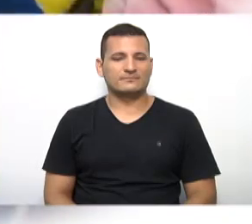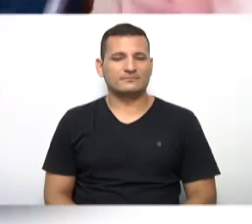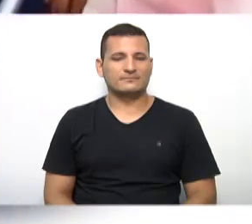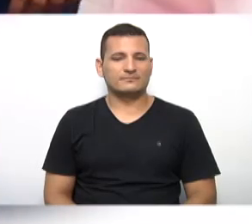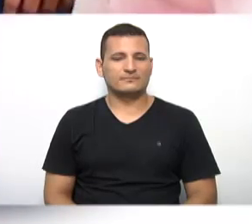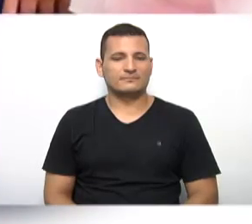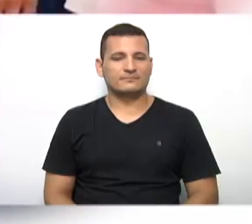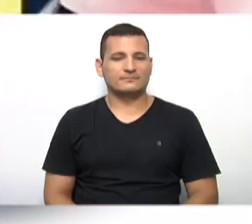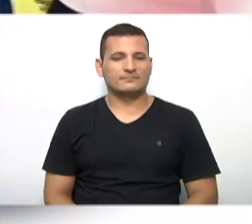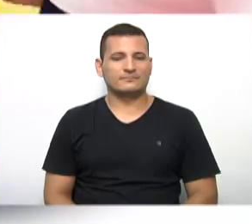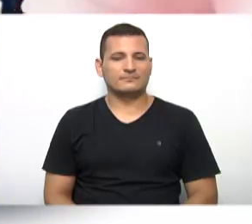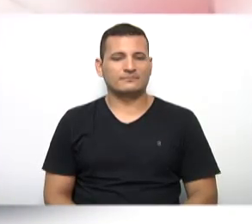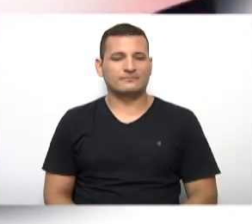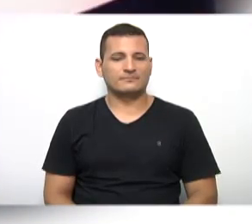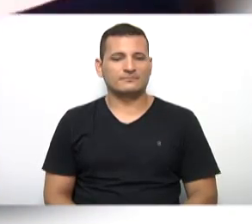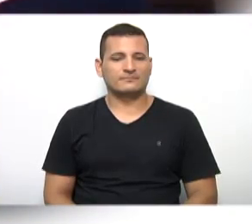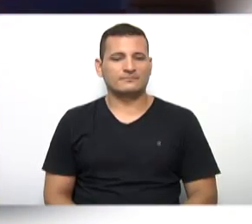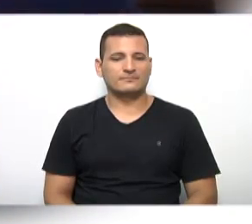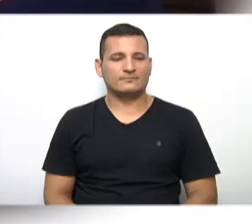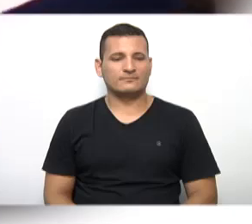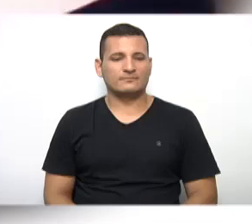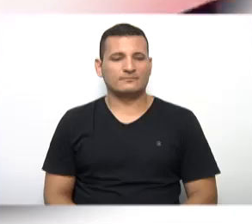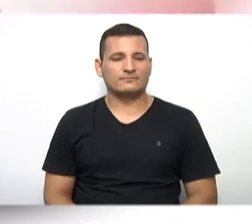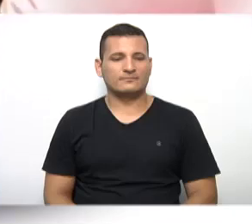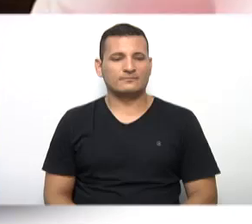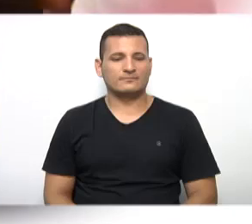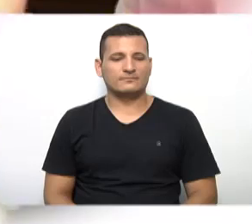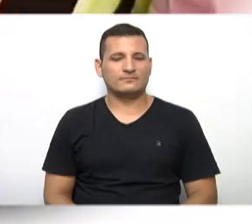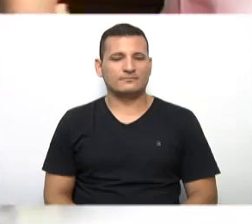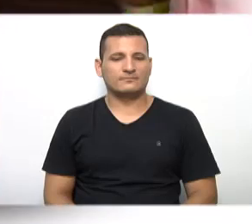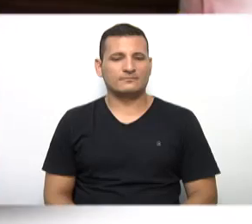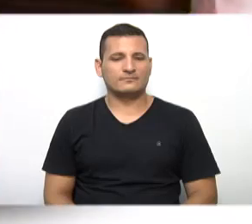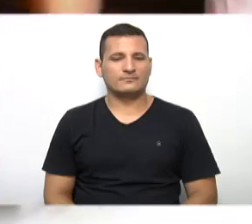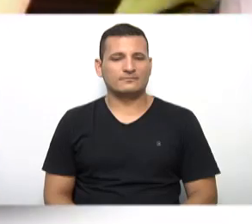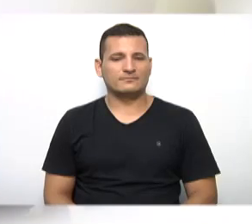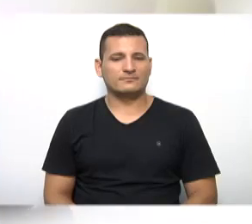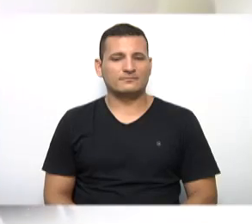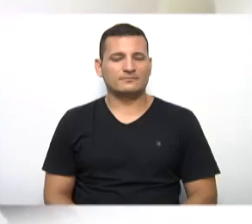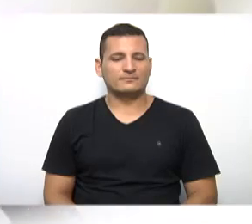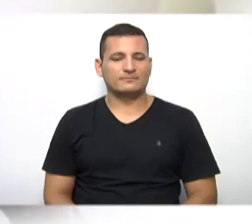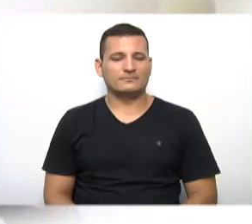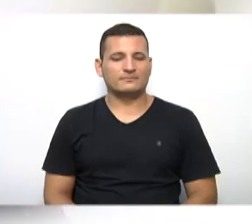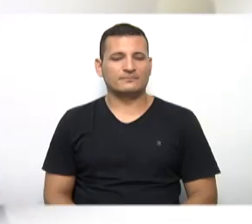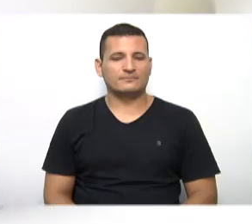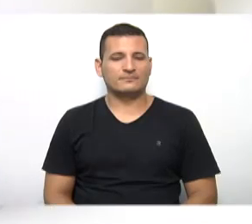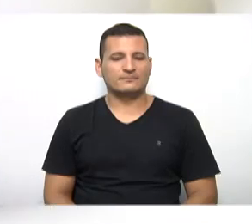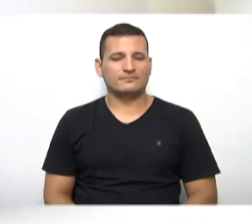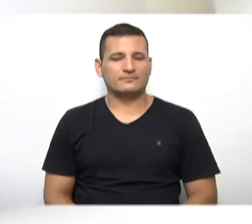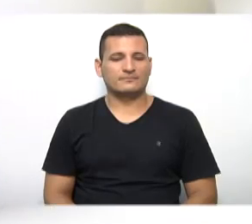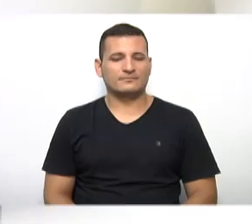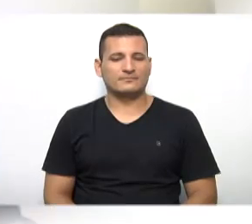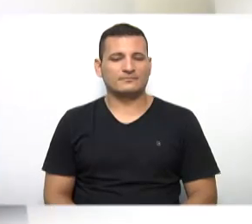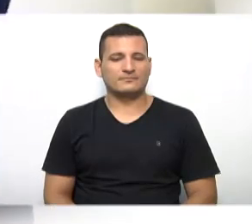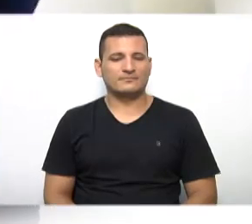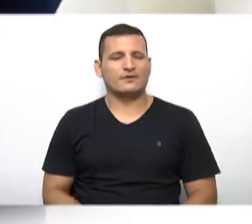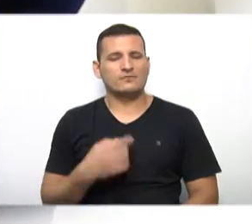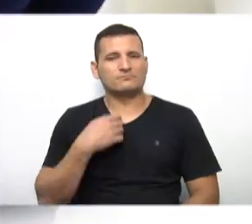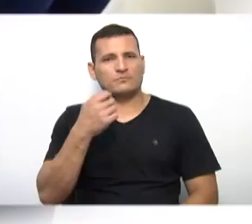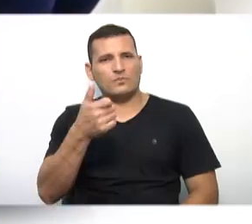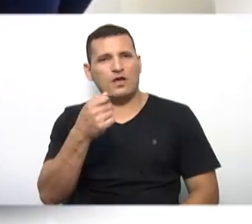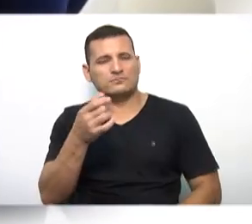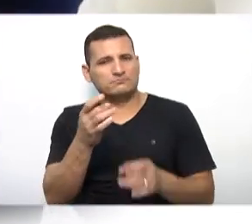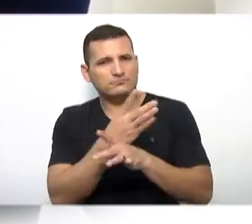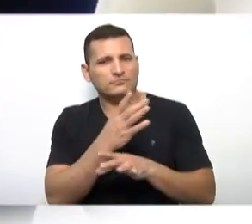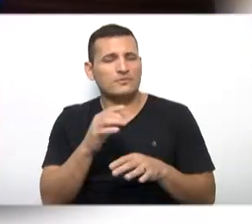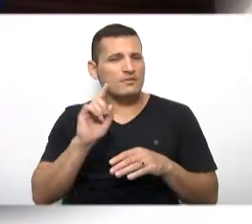Não, chefe. Não precisa se incomodar. Deixa mesmo que eu arredo as cadeiras. Não, Maria, eu faço questão de ajudar. Eu já estou quase terminando aqui e estou passando